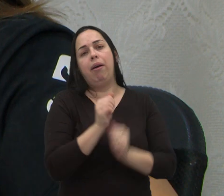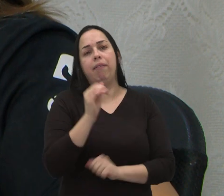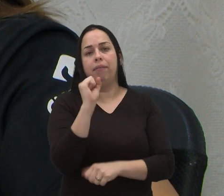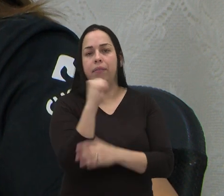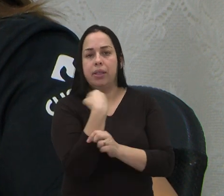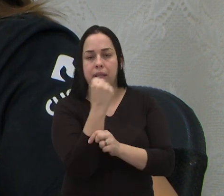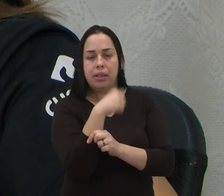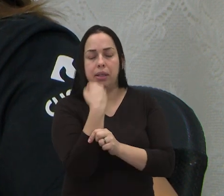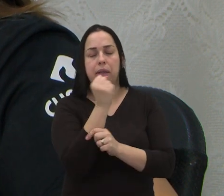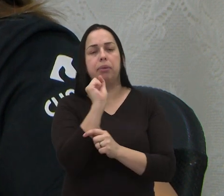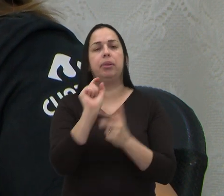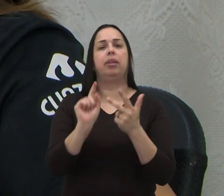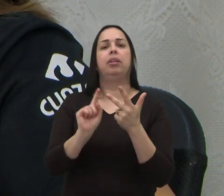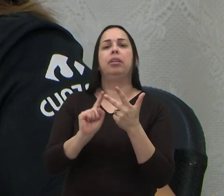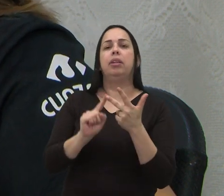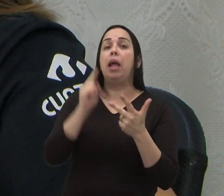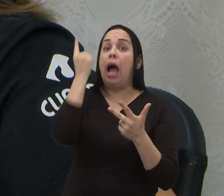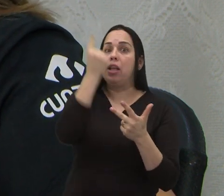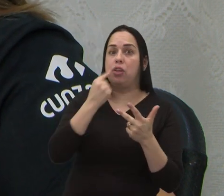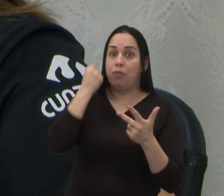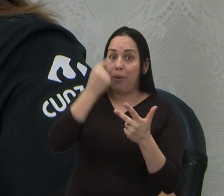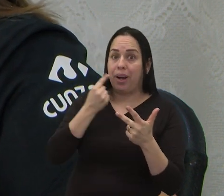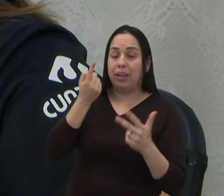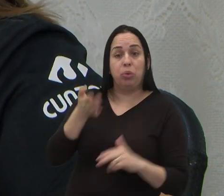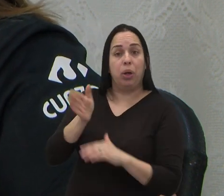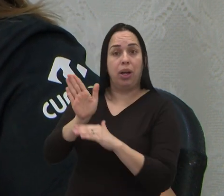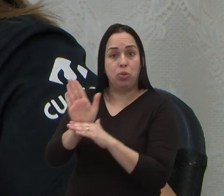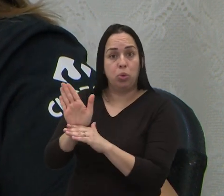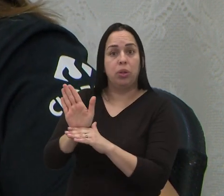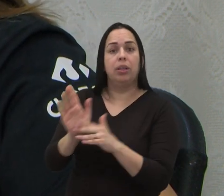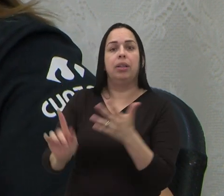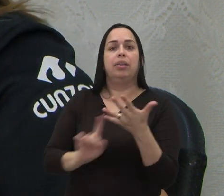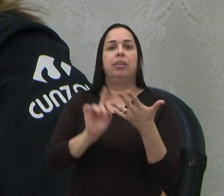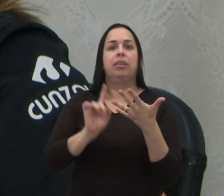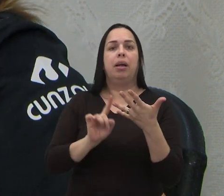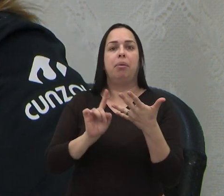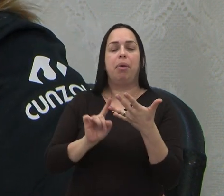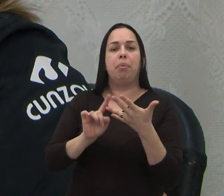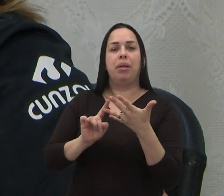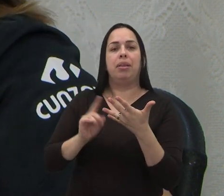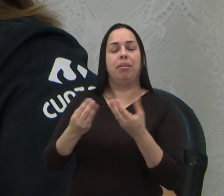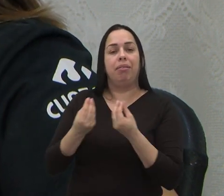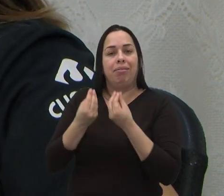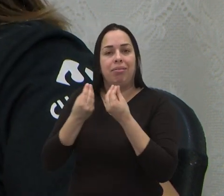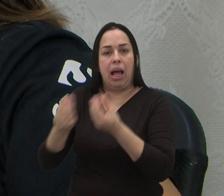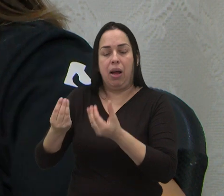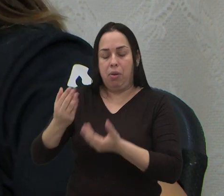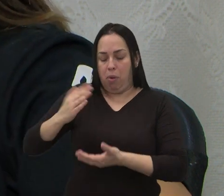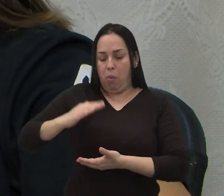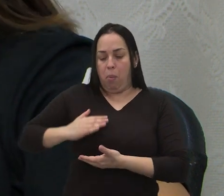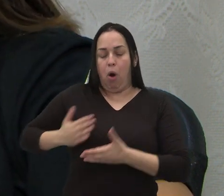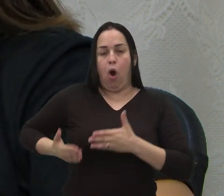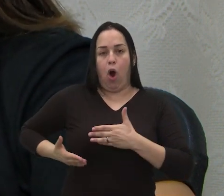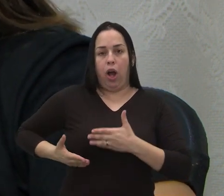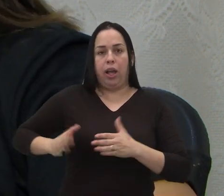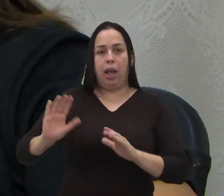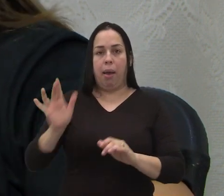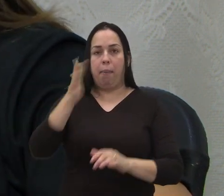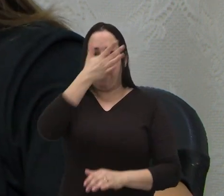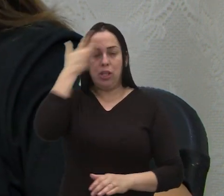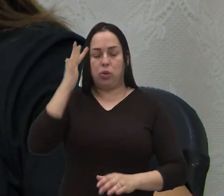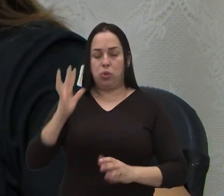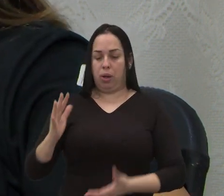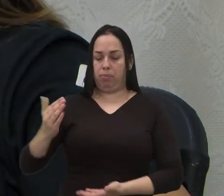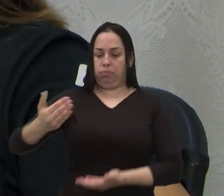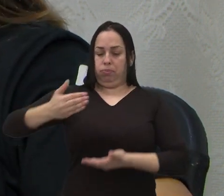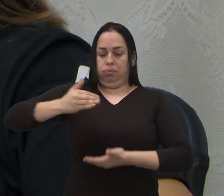fisioterapia, temos também advogado e também ofertamos uma prótese de mama externa, onde